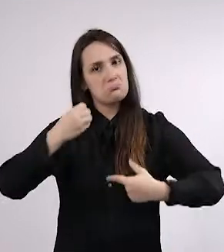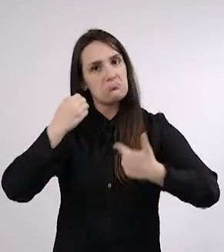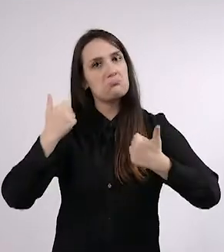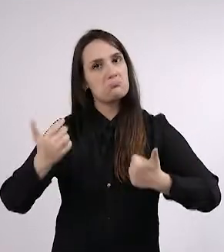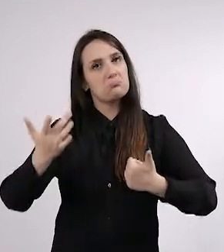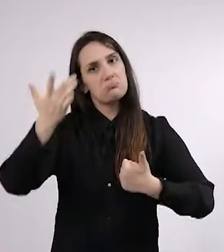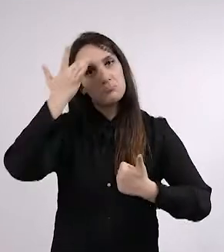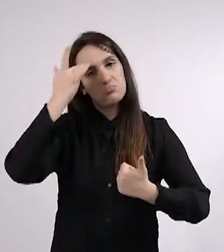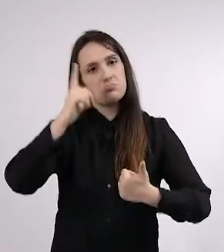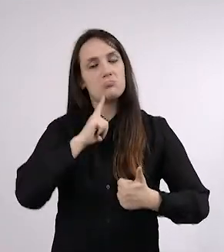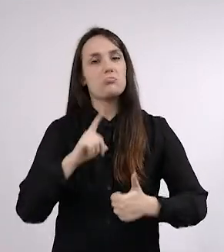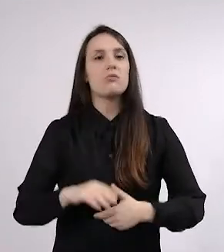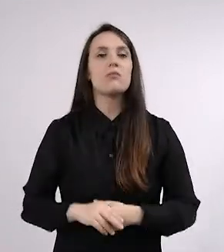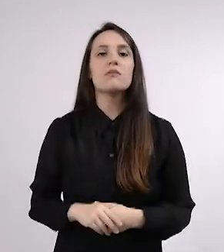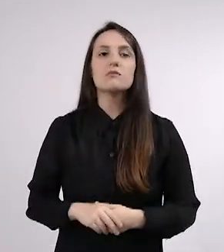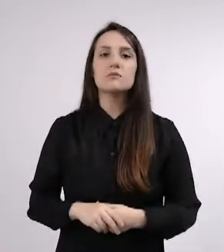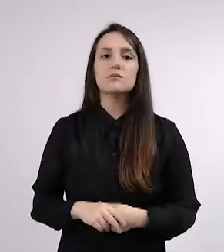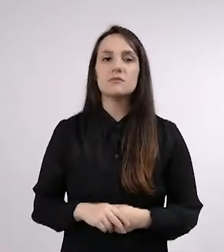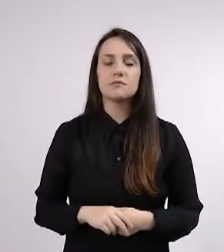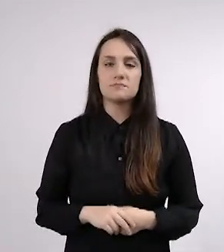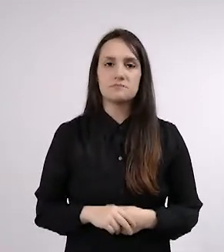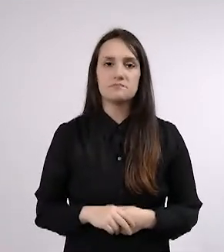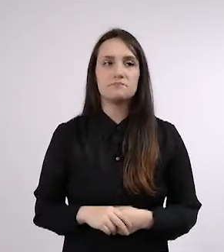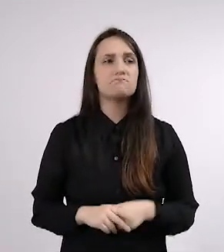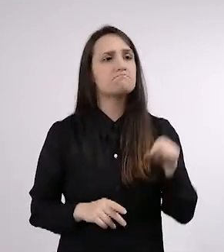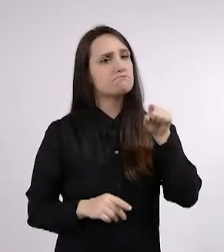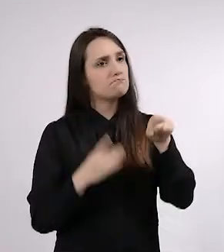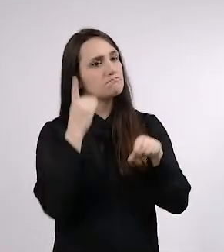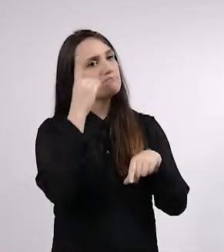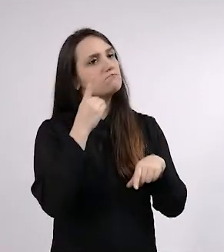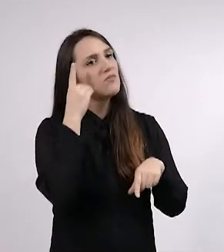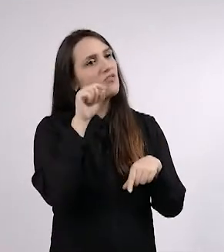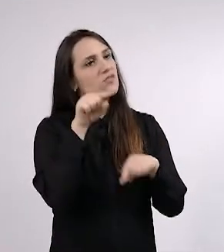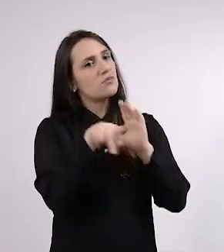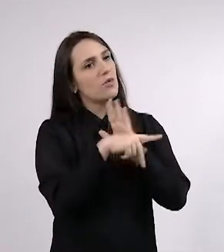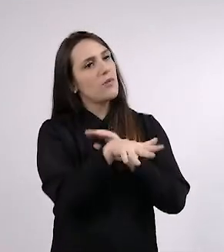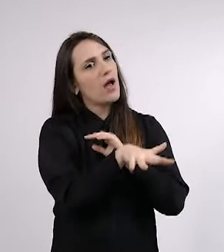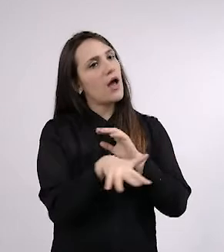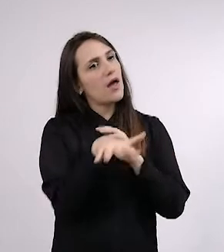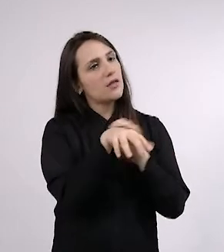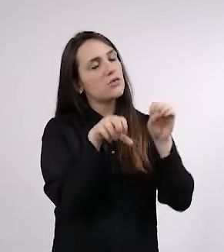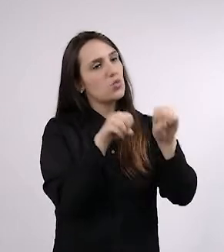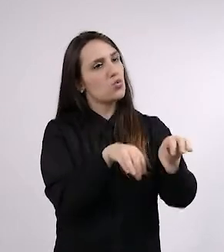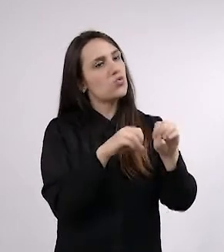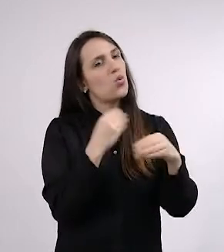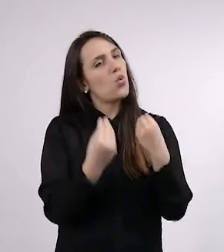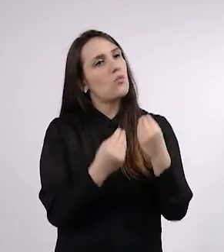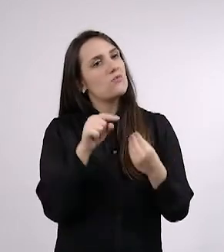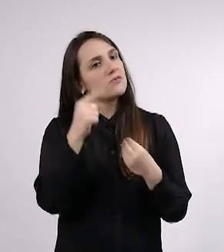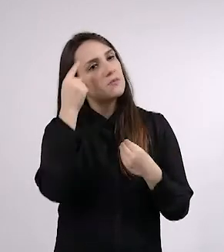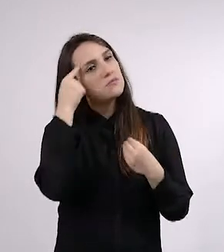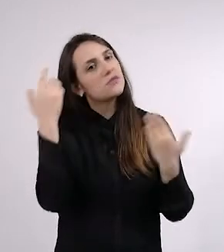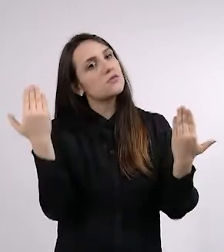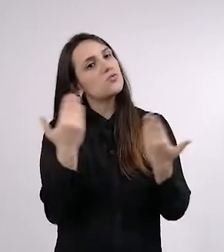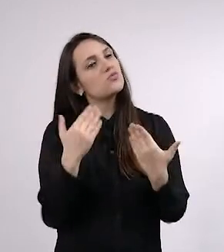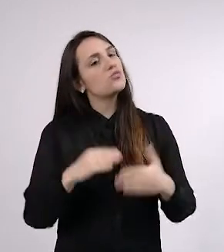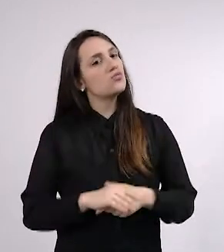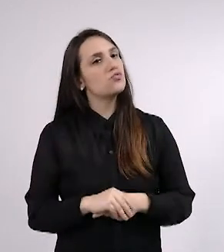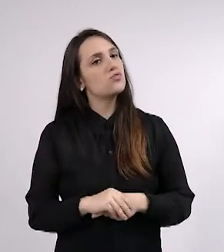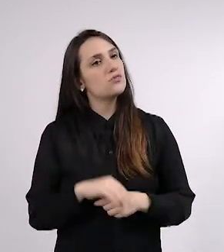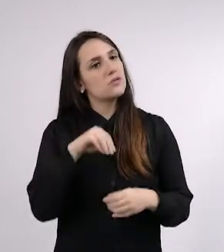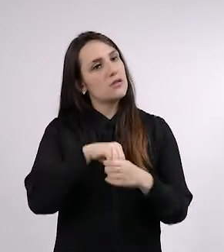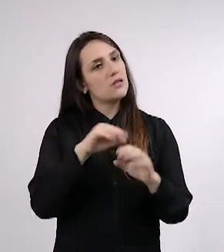e maduro nesse sentido. Deputado, o senhor como membro da Comissão de Educação, como que o senhor avalia a situação